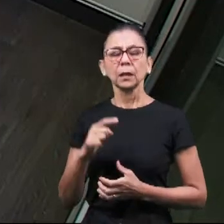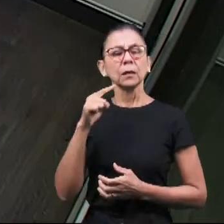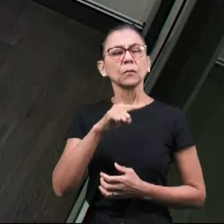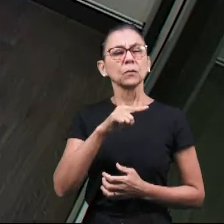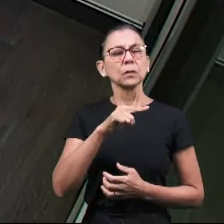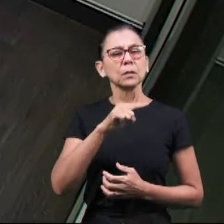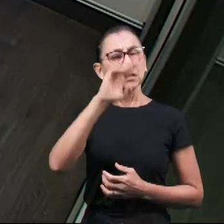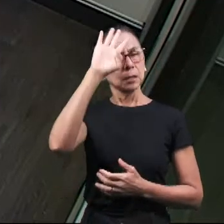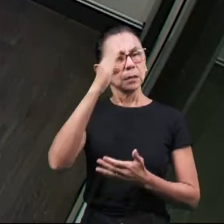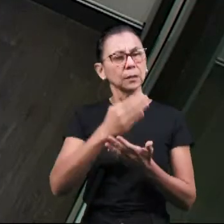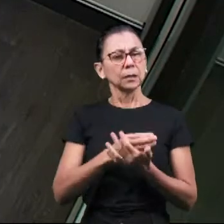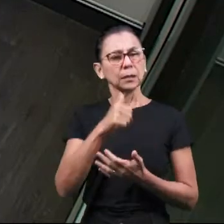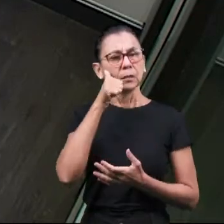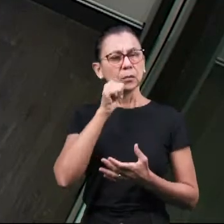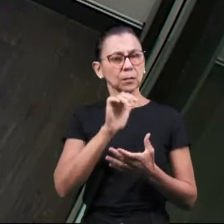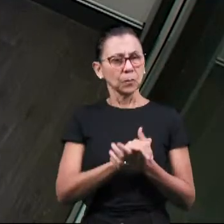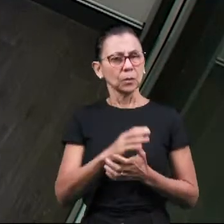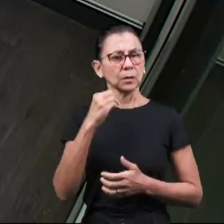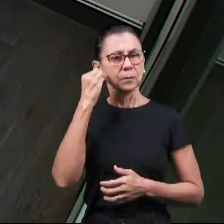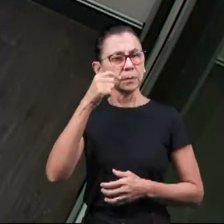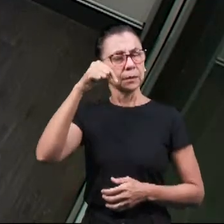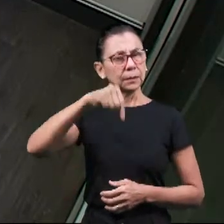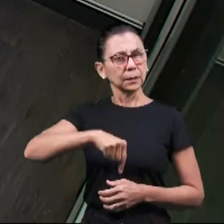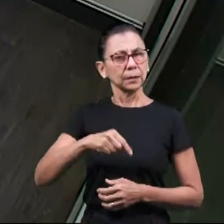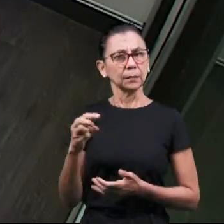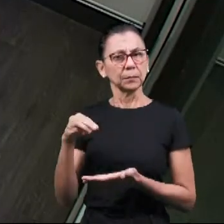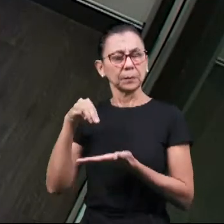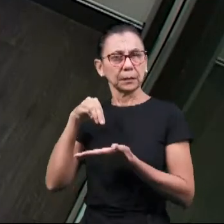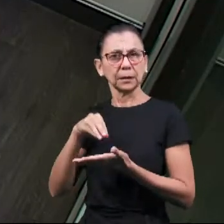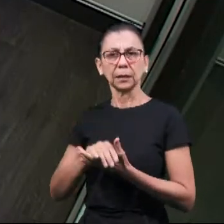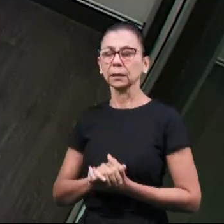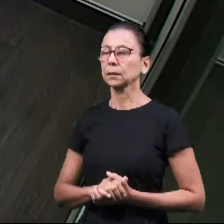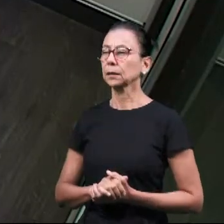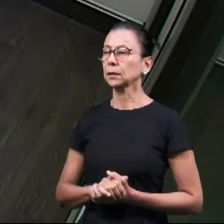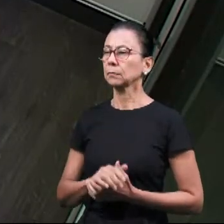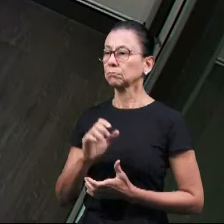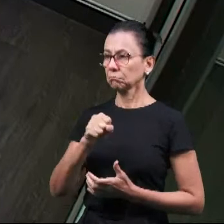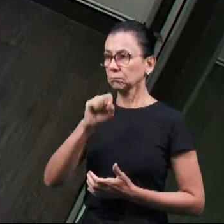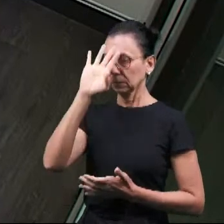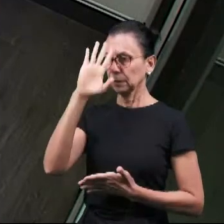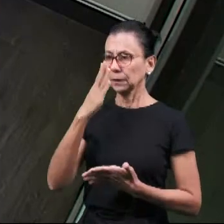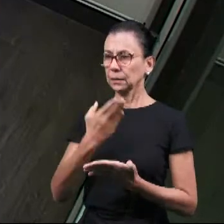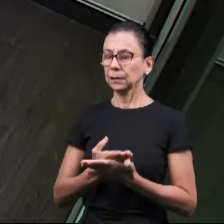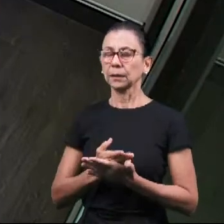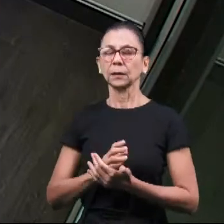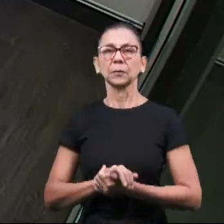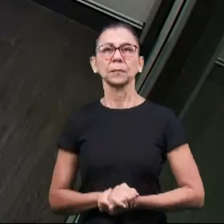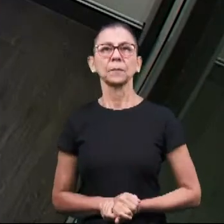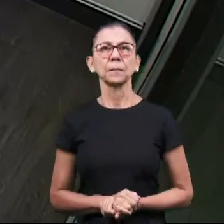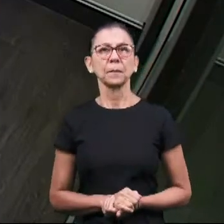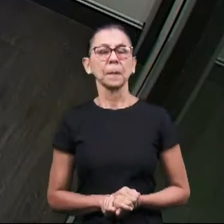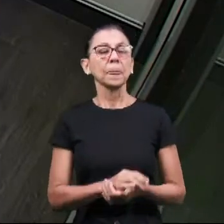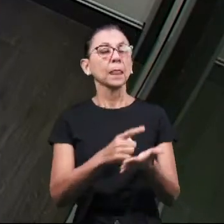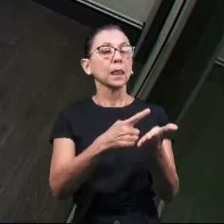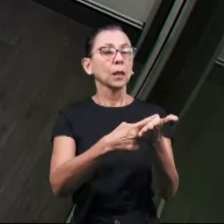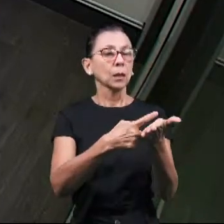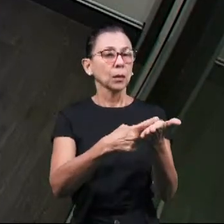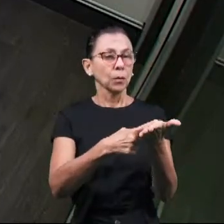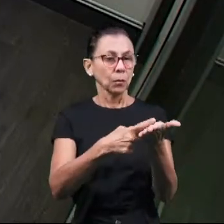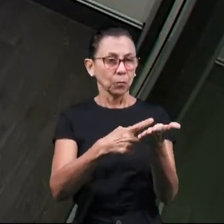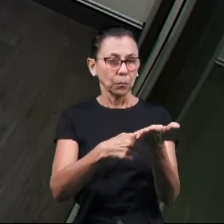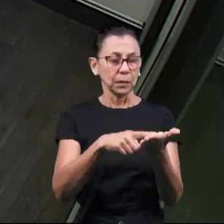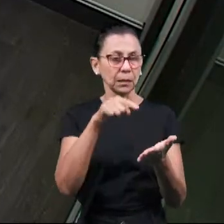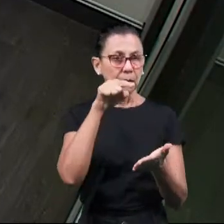Aí ele falou assim: por que você não faz o seguinte? Vamos combinar uma coisa comigo? Você vem pra cá, você fica aqui com sua